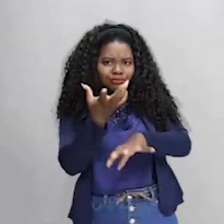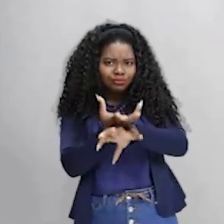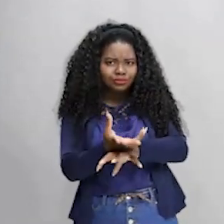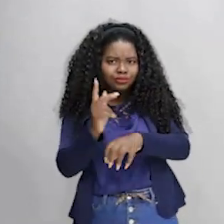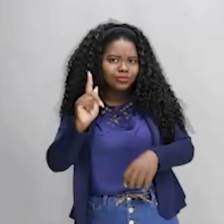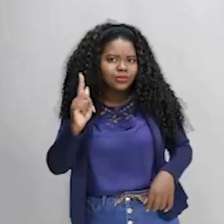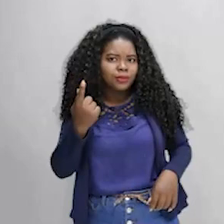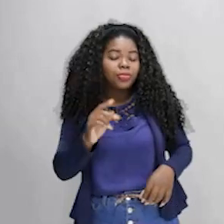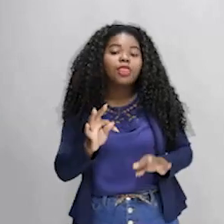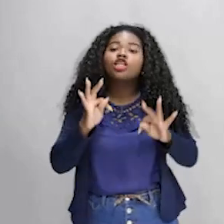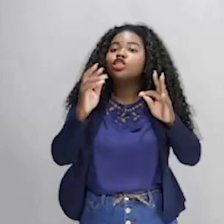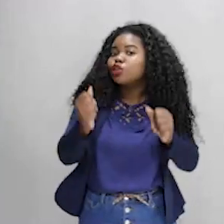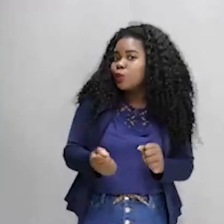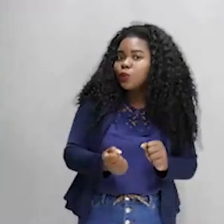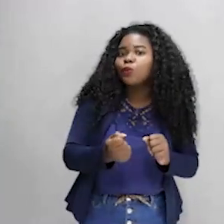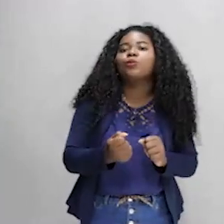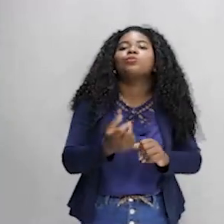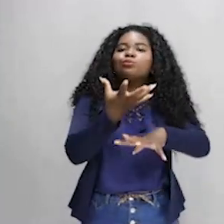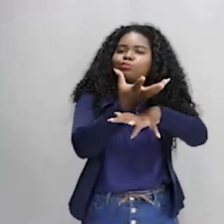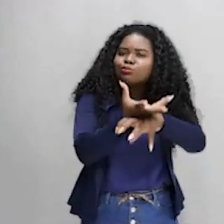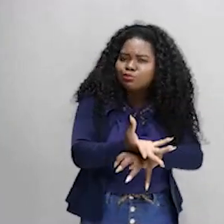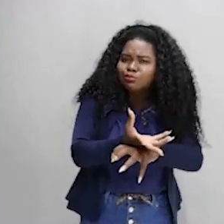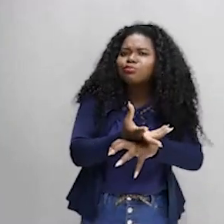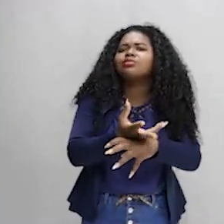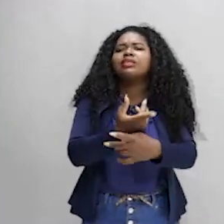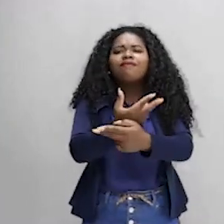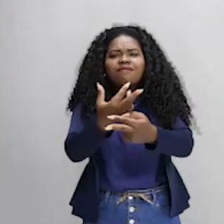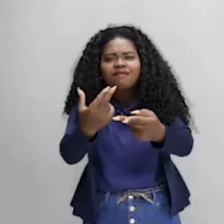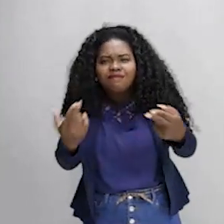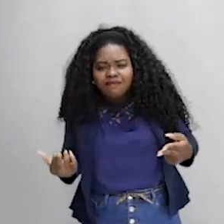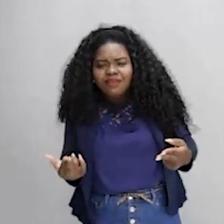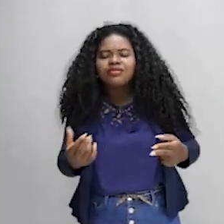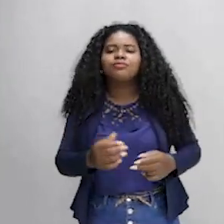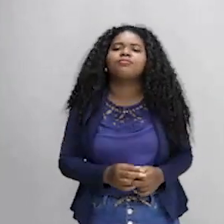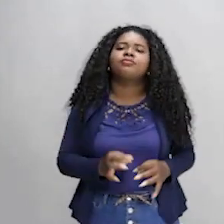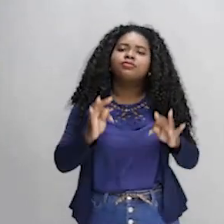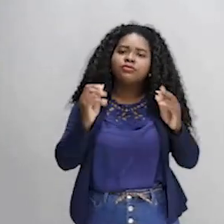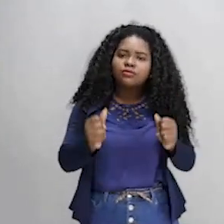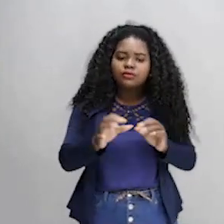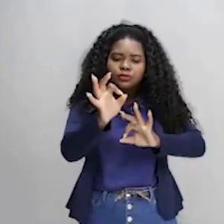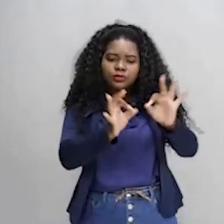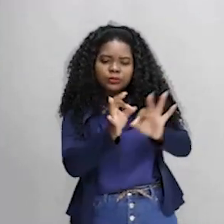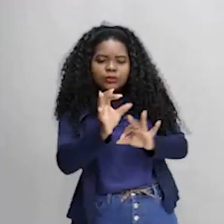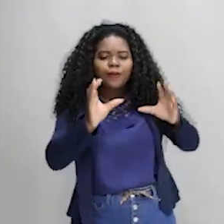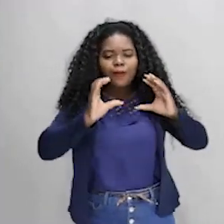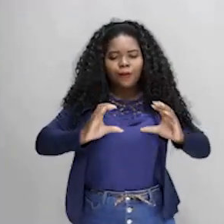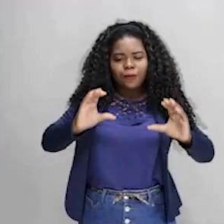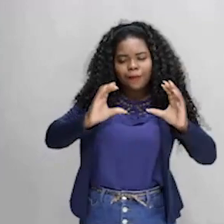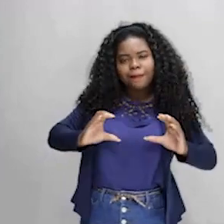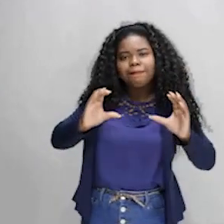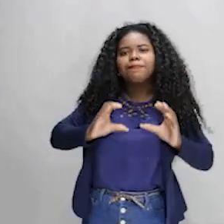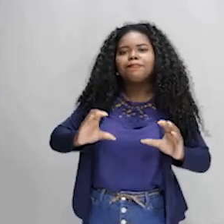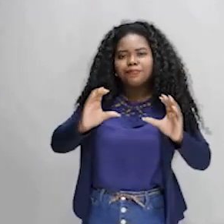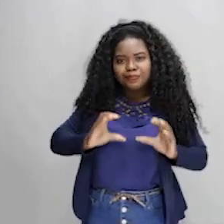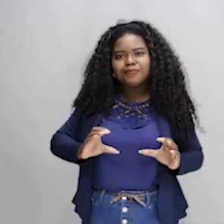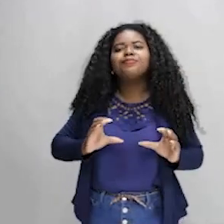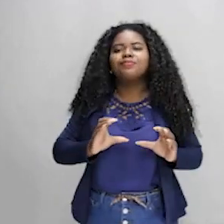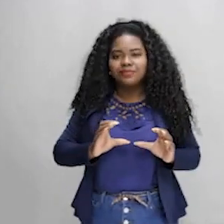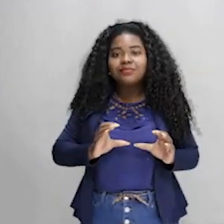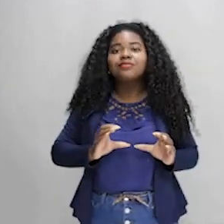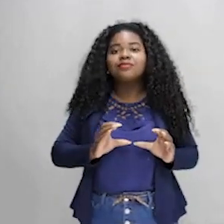mas de todas as disciplinas. Tem toda uma equipe, sucesso, show de bola, à